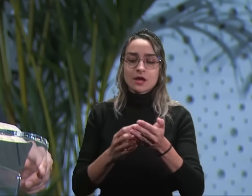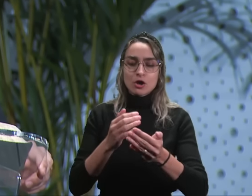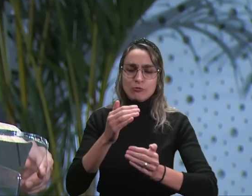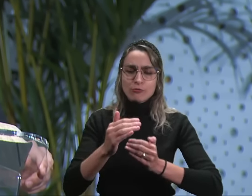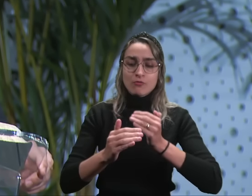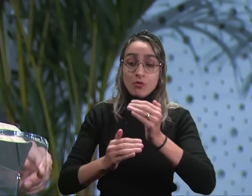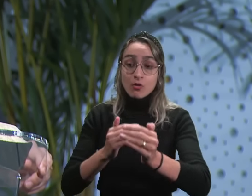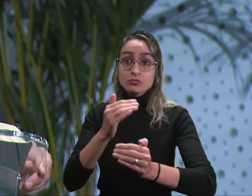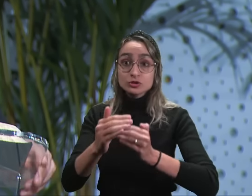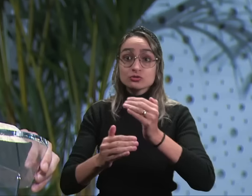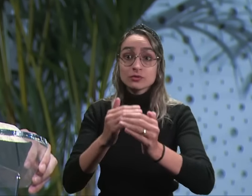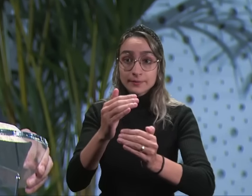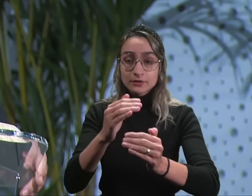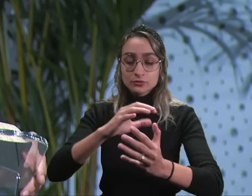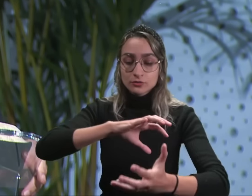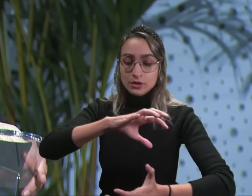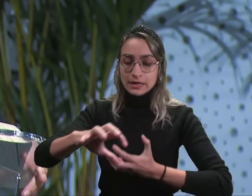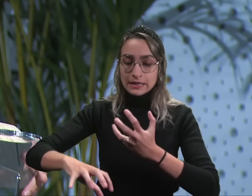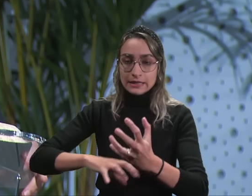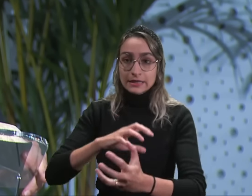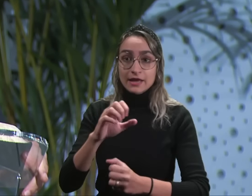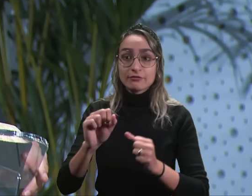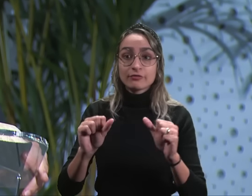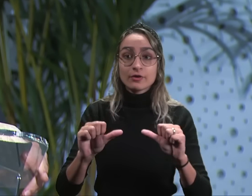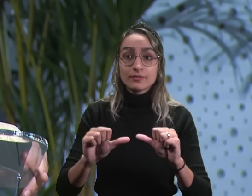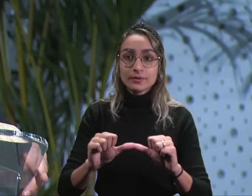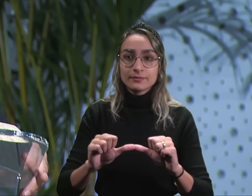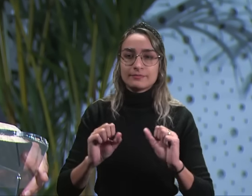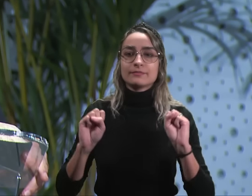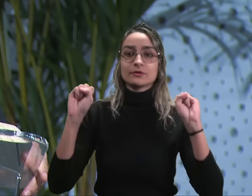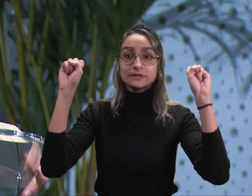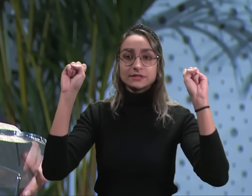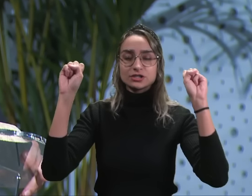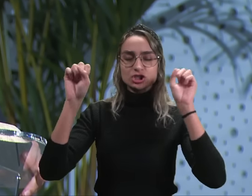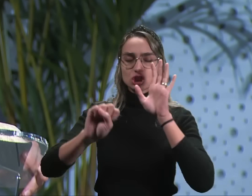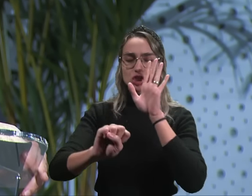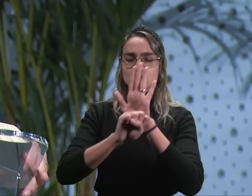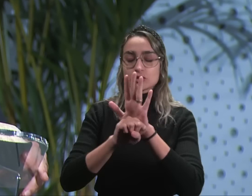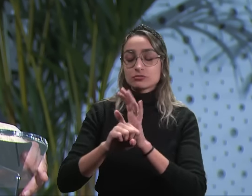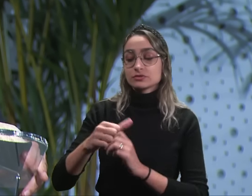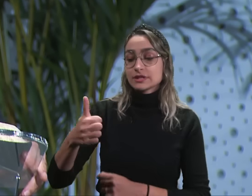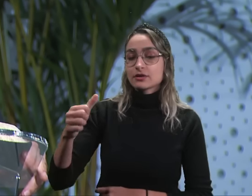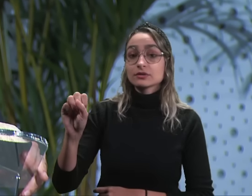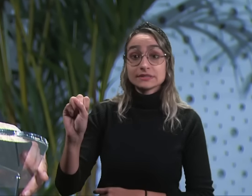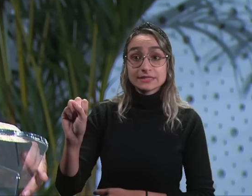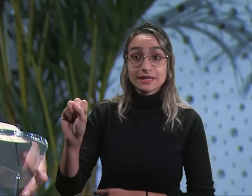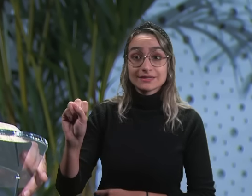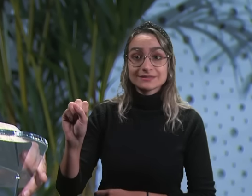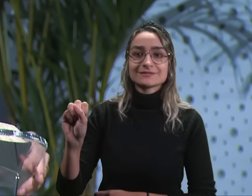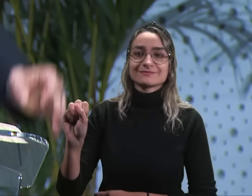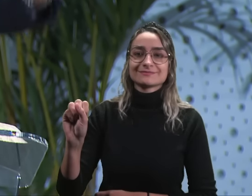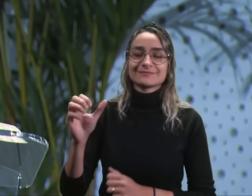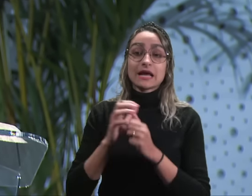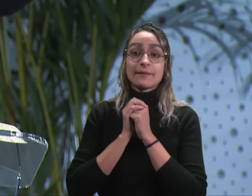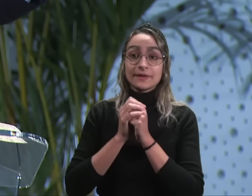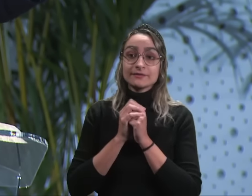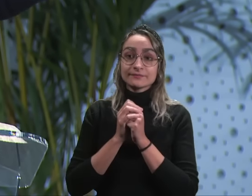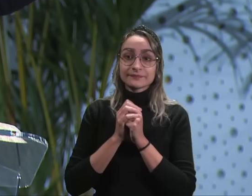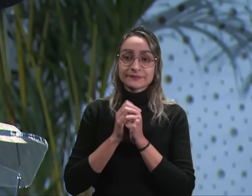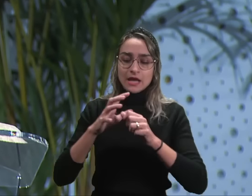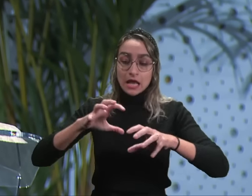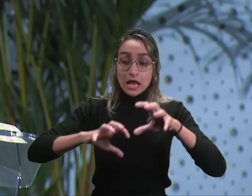reforma protestante do século X você pode dizer amém esse